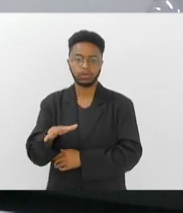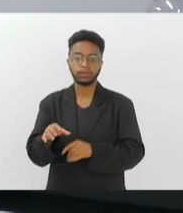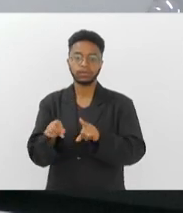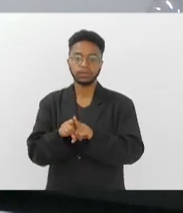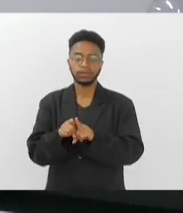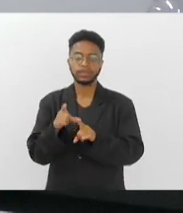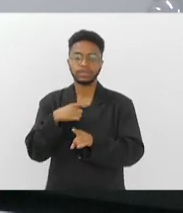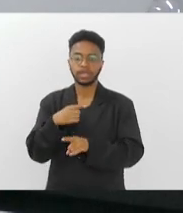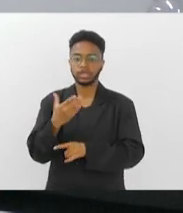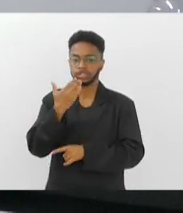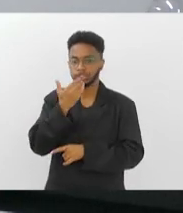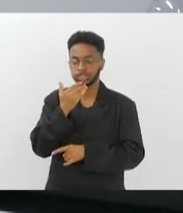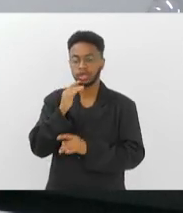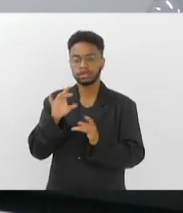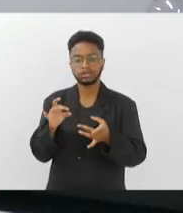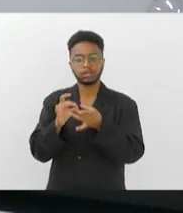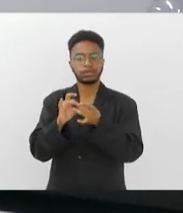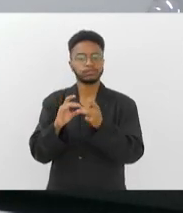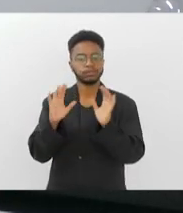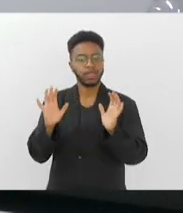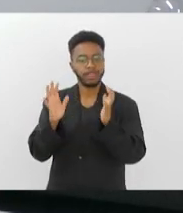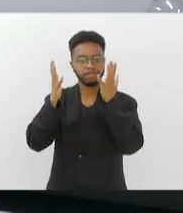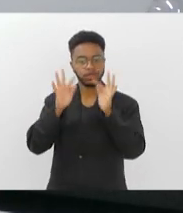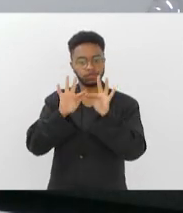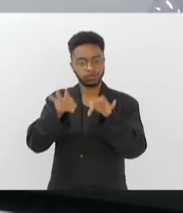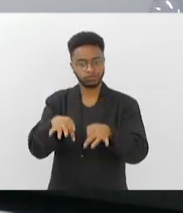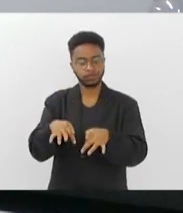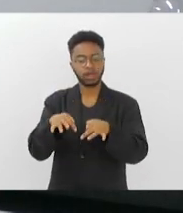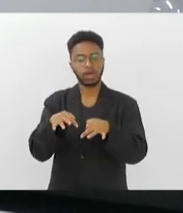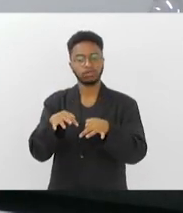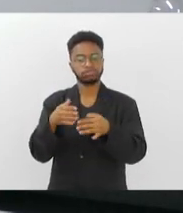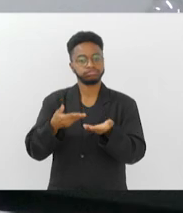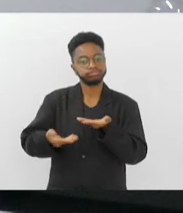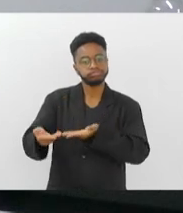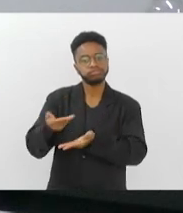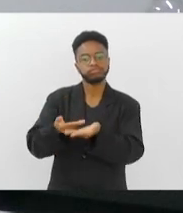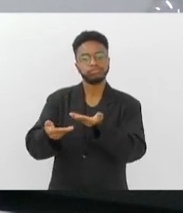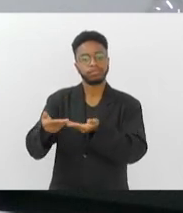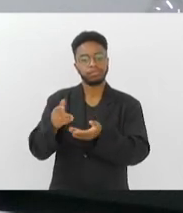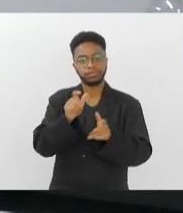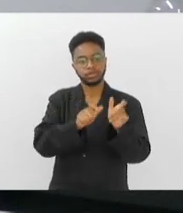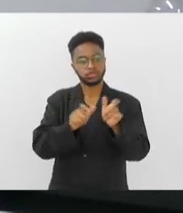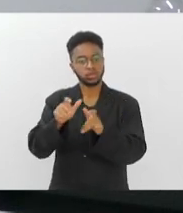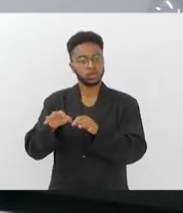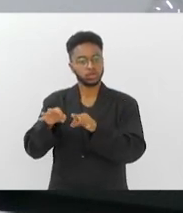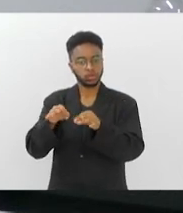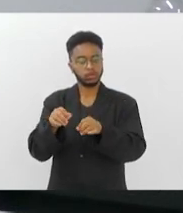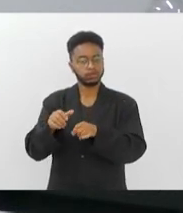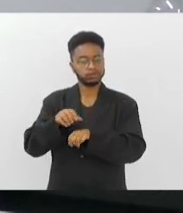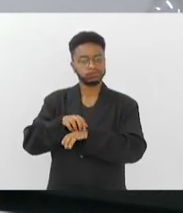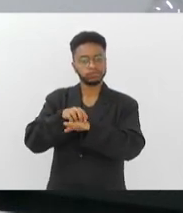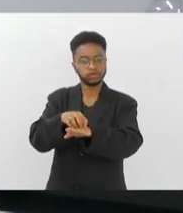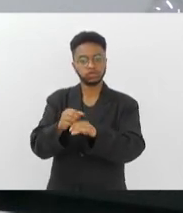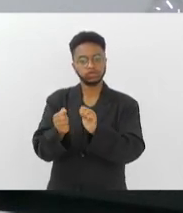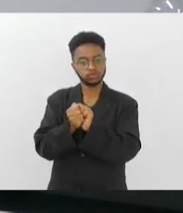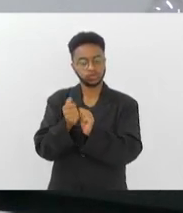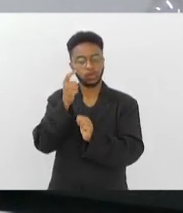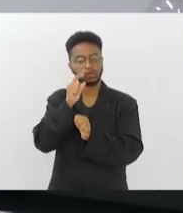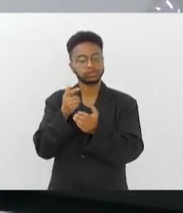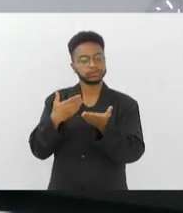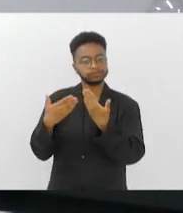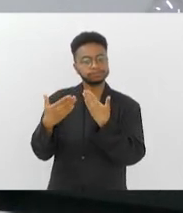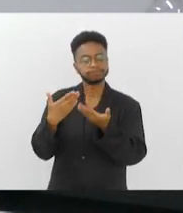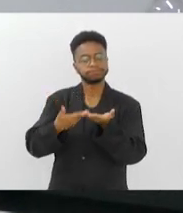um jantar de confraternização para, no final do evento, todo mundo que for com a gente poder confraternizar todo